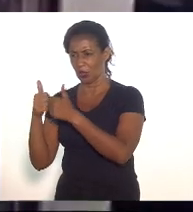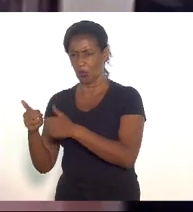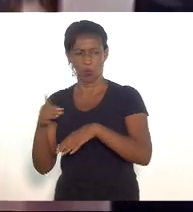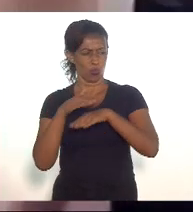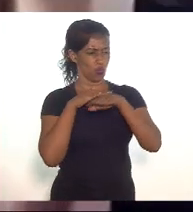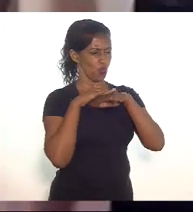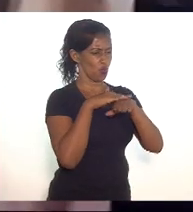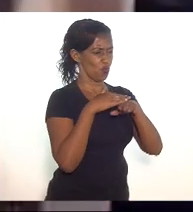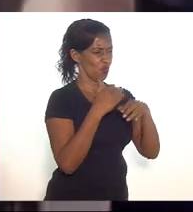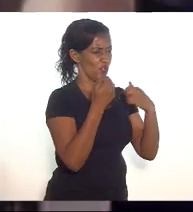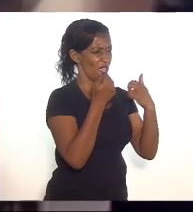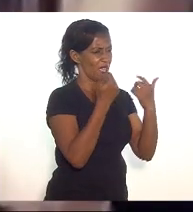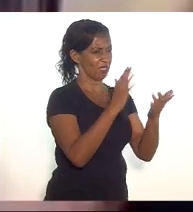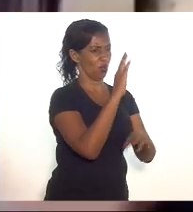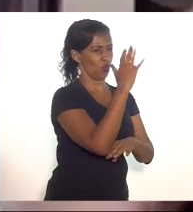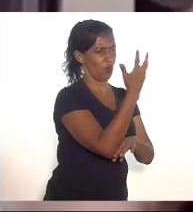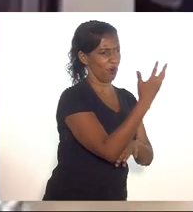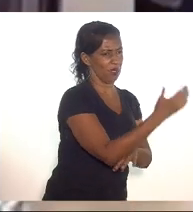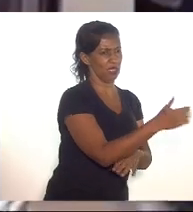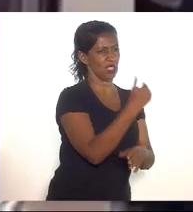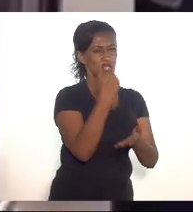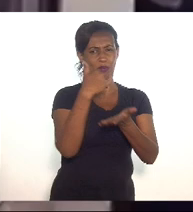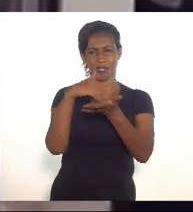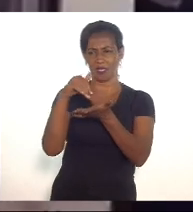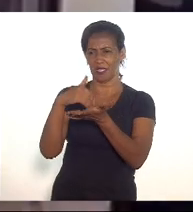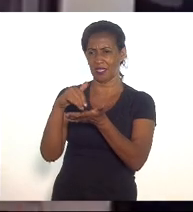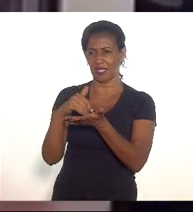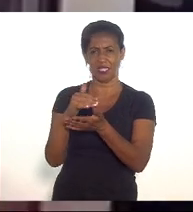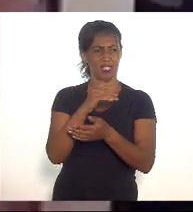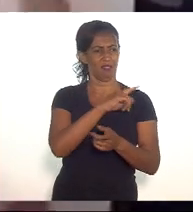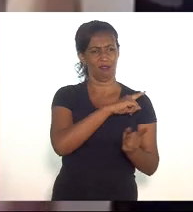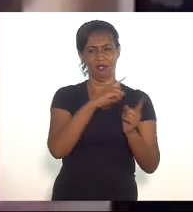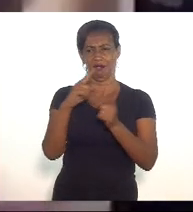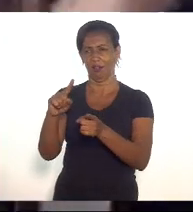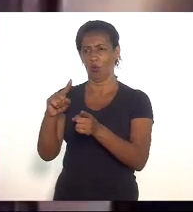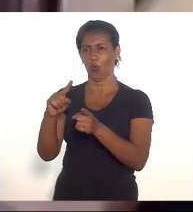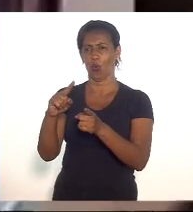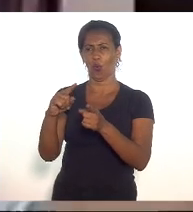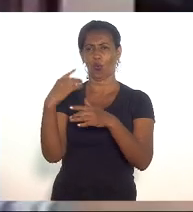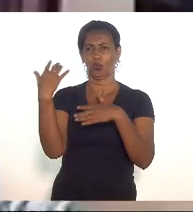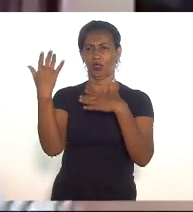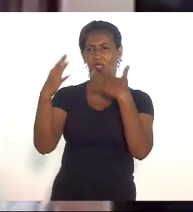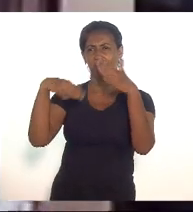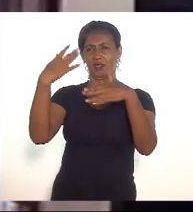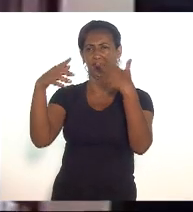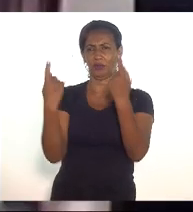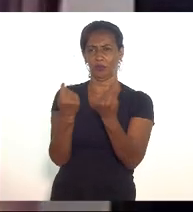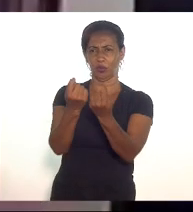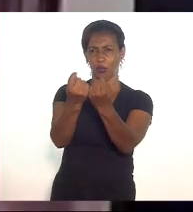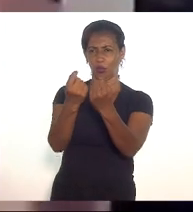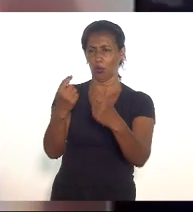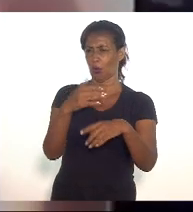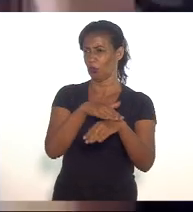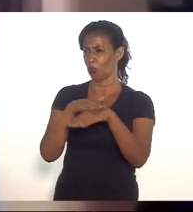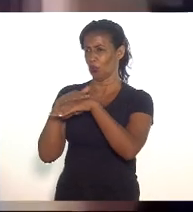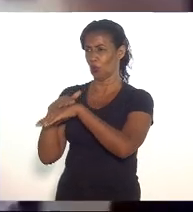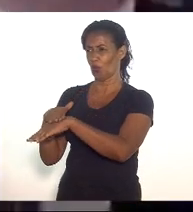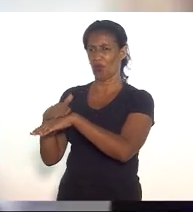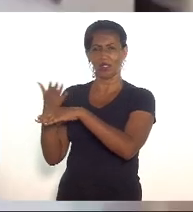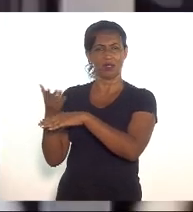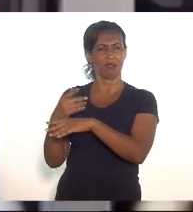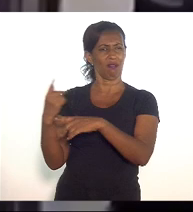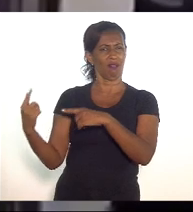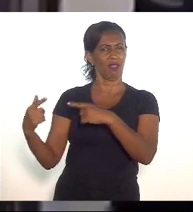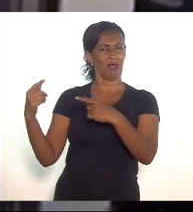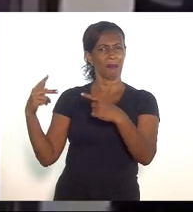com a Secretaria de Urbanismo, que não conversa com a Secretaria de Desenvolvimento Econômico, que não conversa com a Secretaria... E por aí